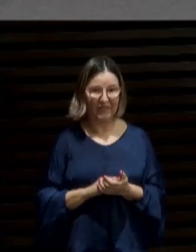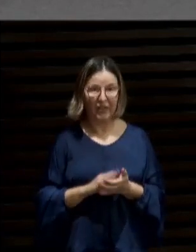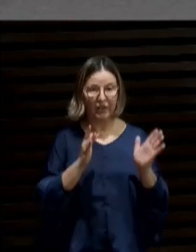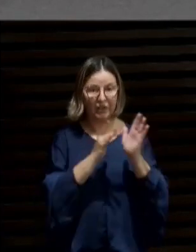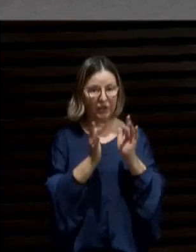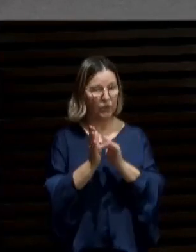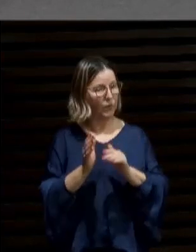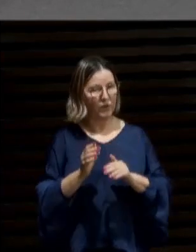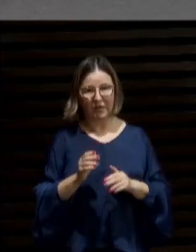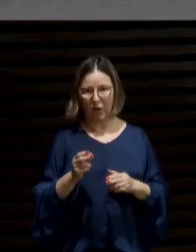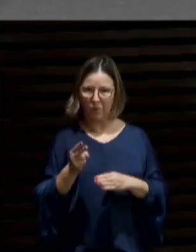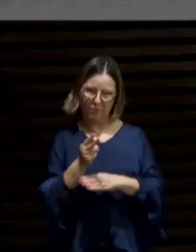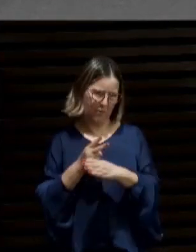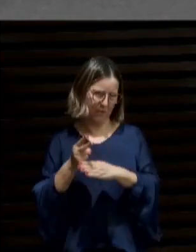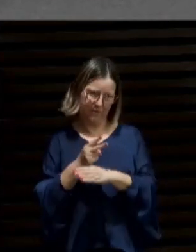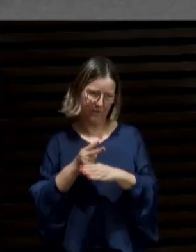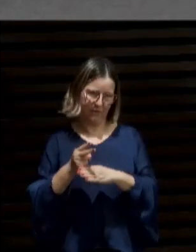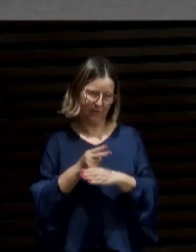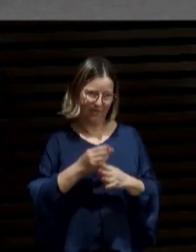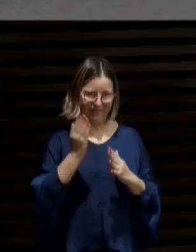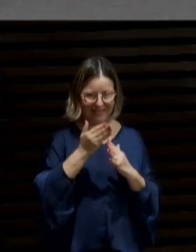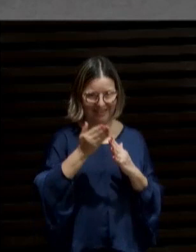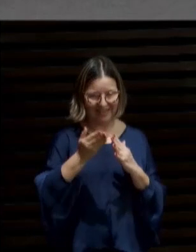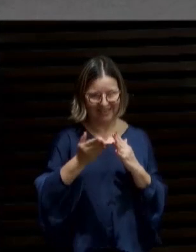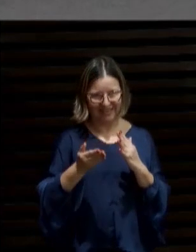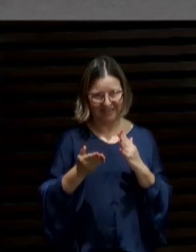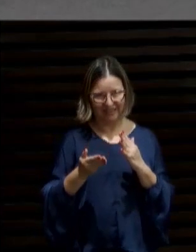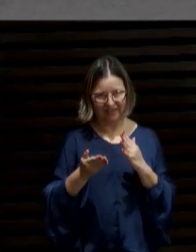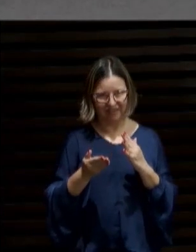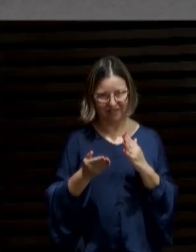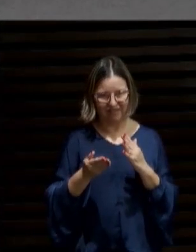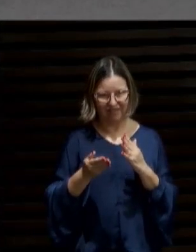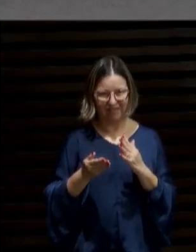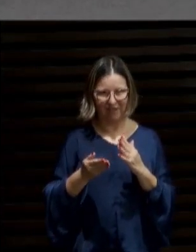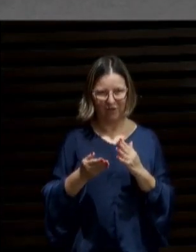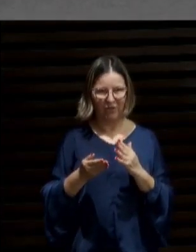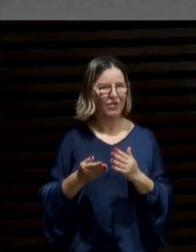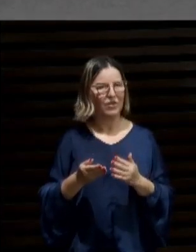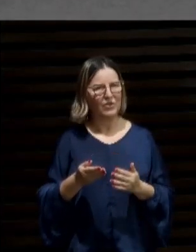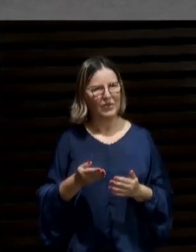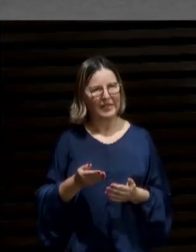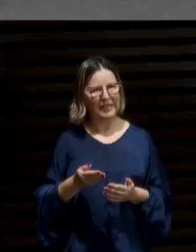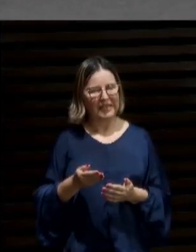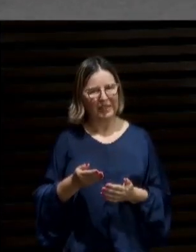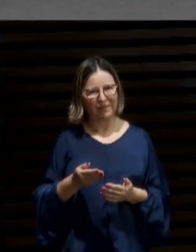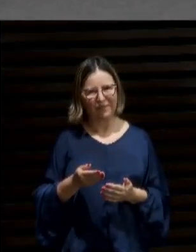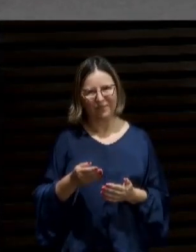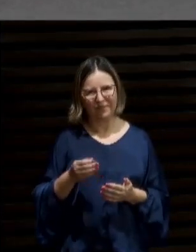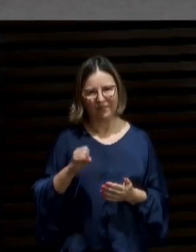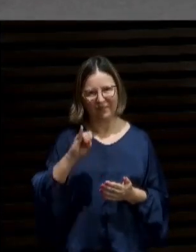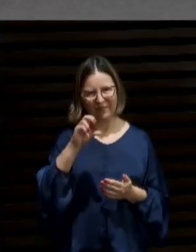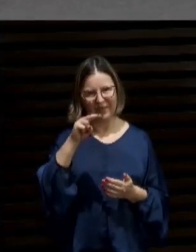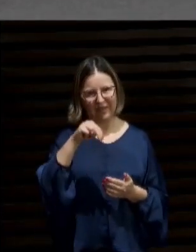foi buscar entre os hindus, ele não foi buscar no meio